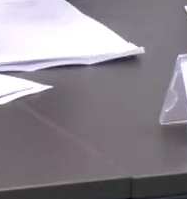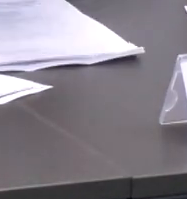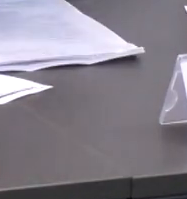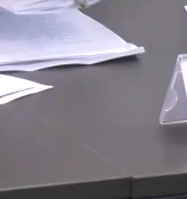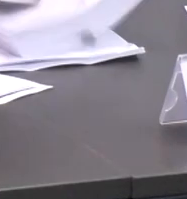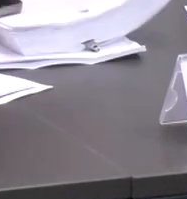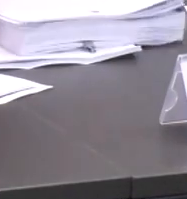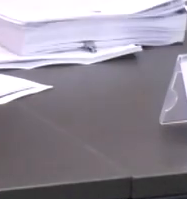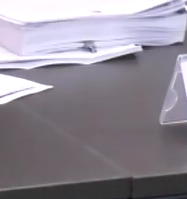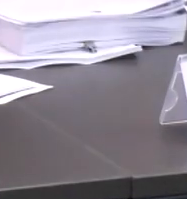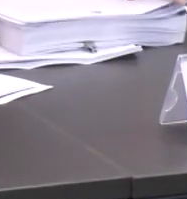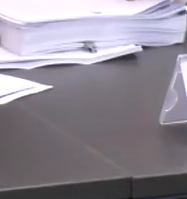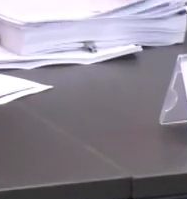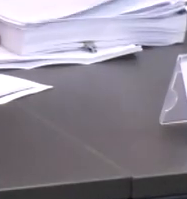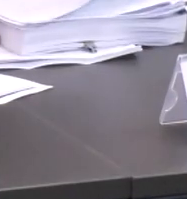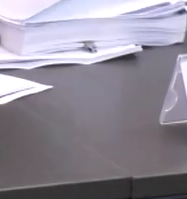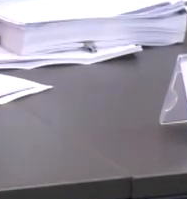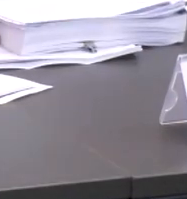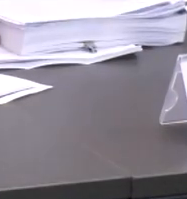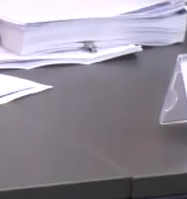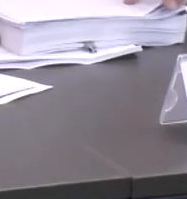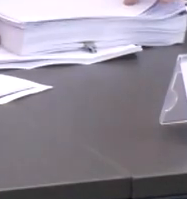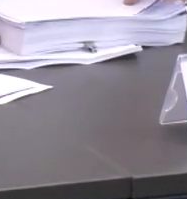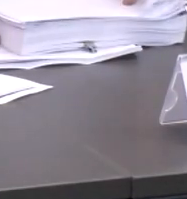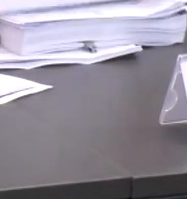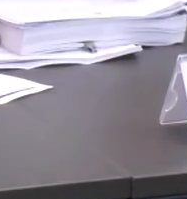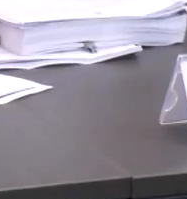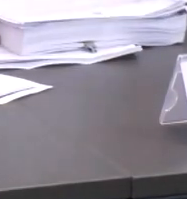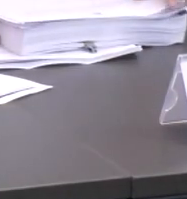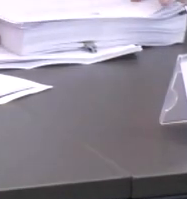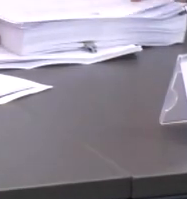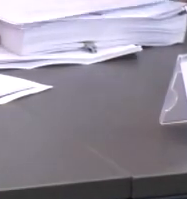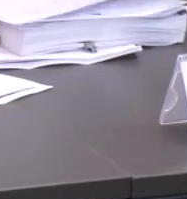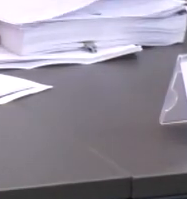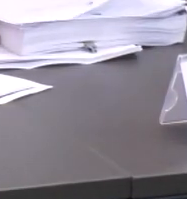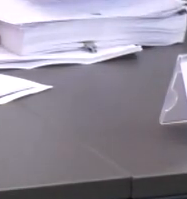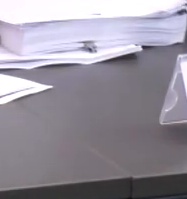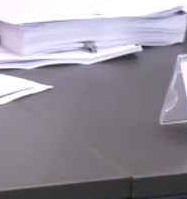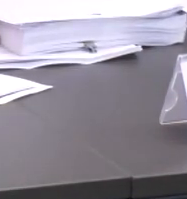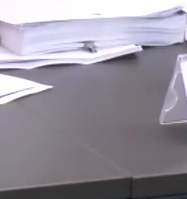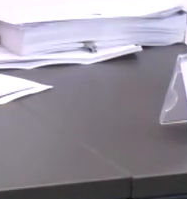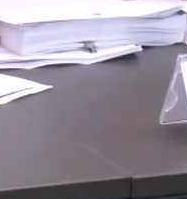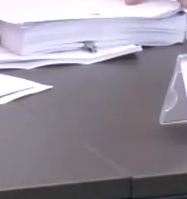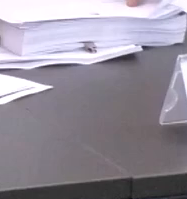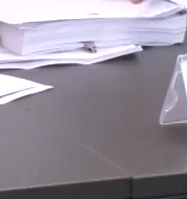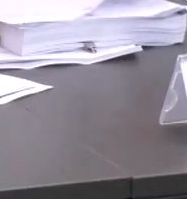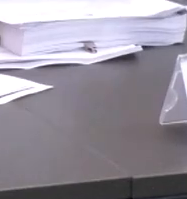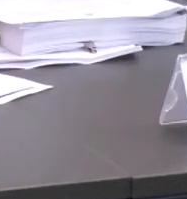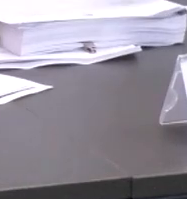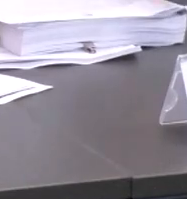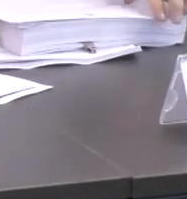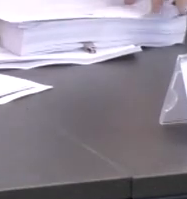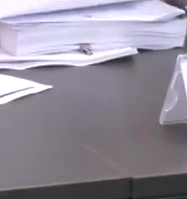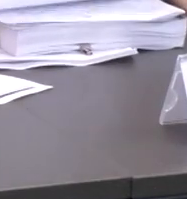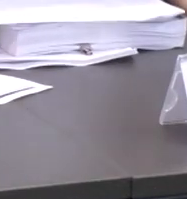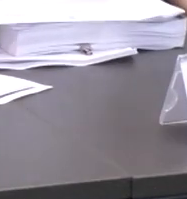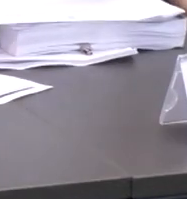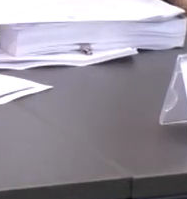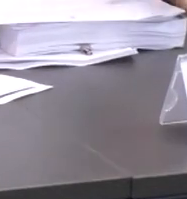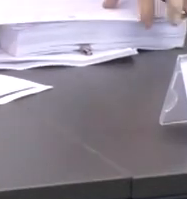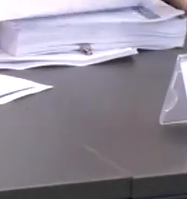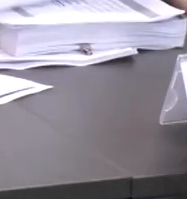lá peço o gato e vou entrando mas hoje eu tô aqui Exatamente pra gente lutar pra gente fazer justiça senhora tá